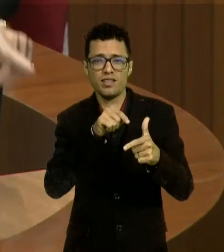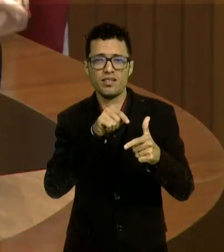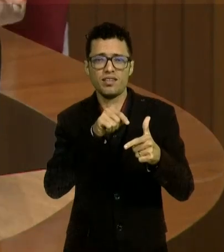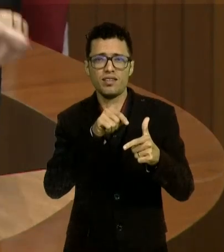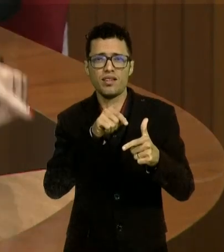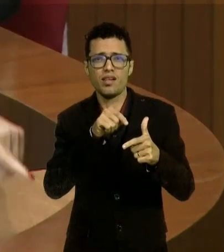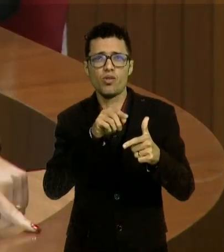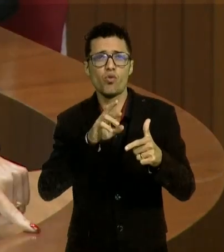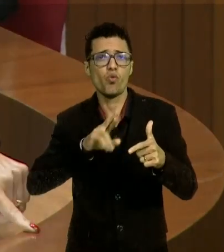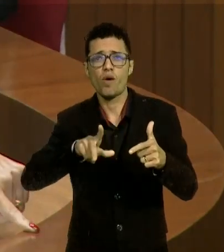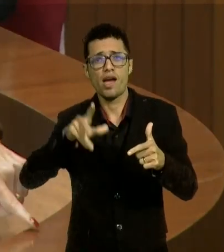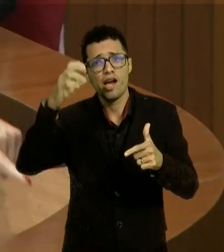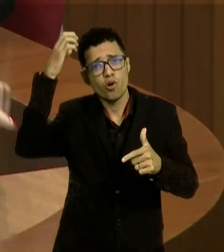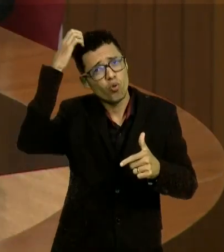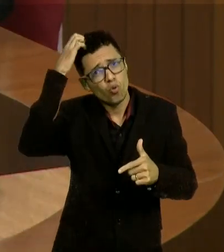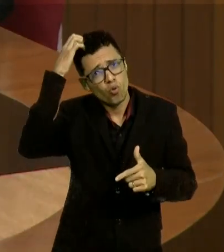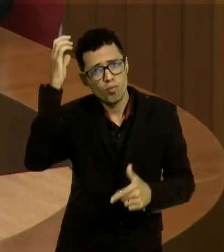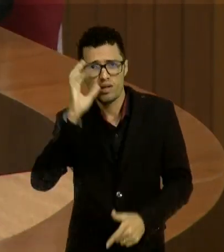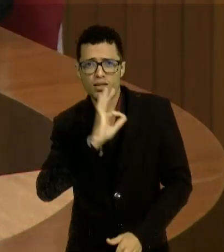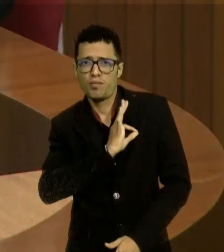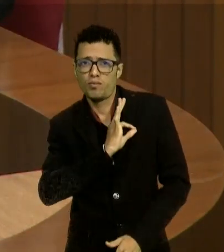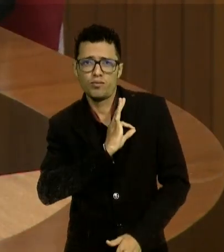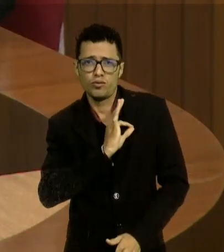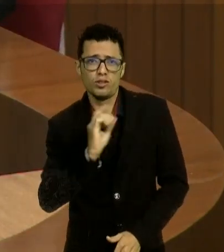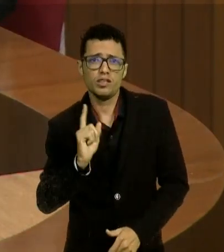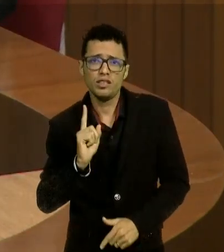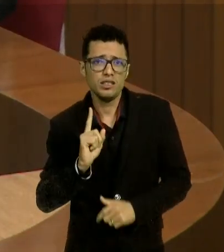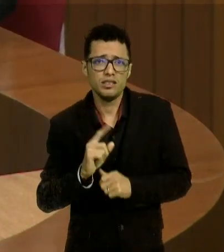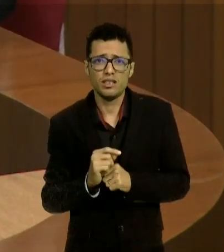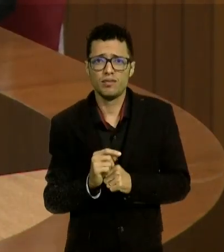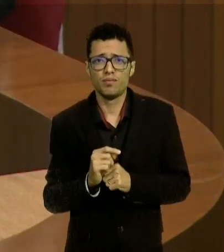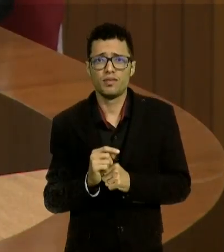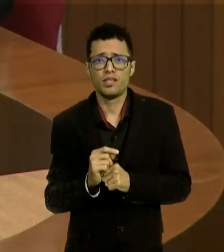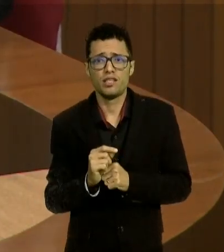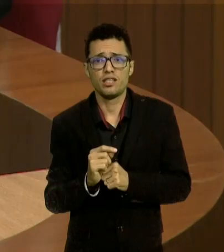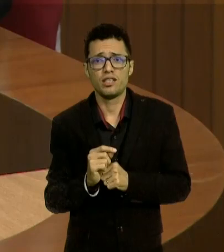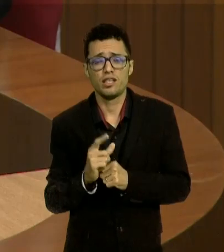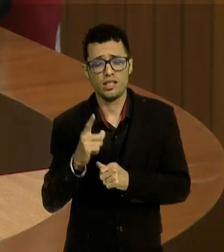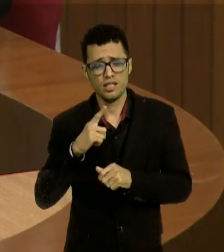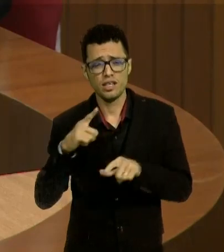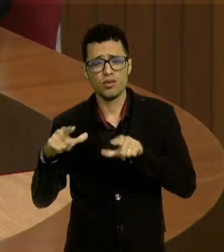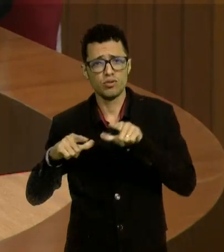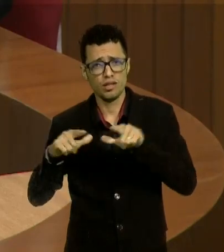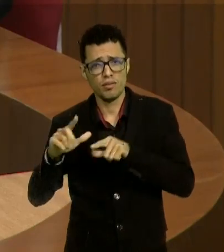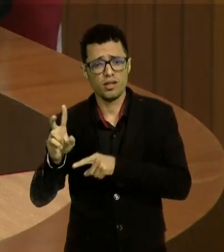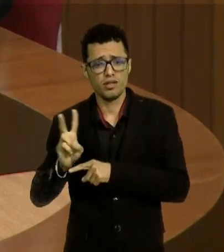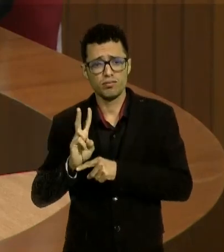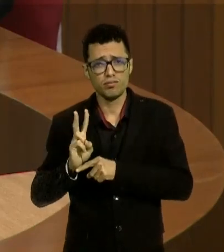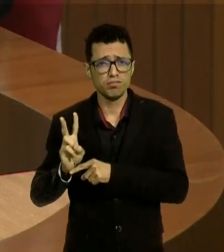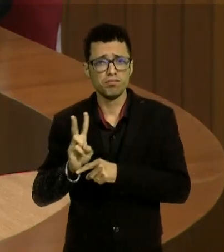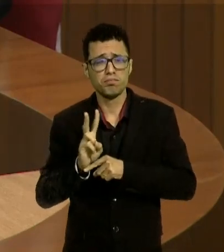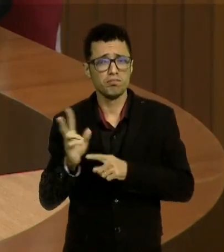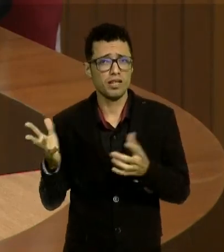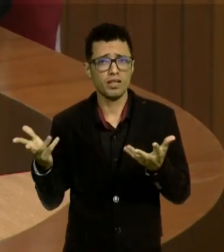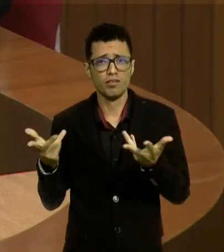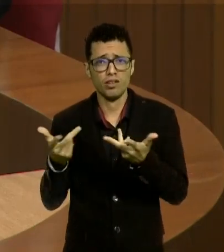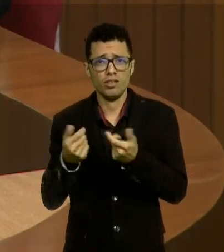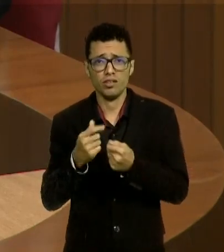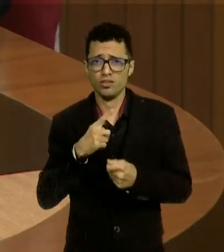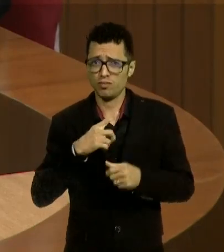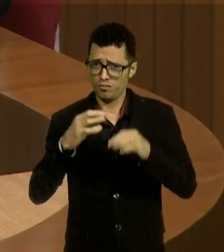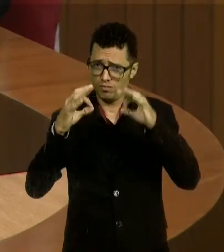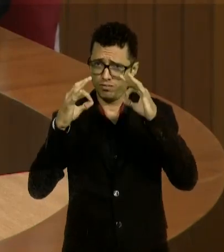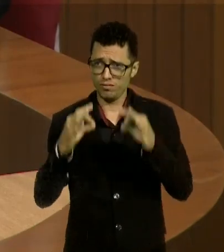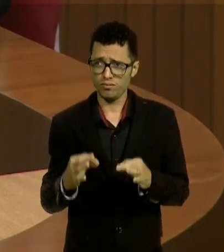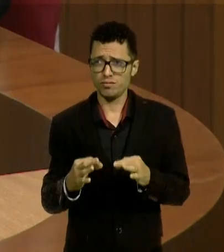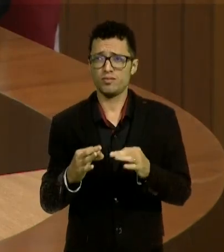nossos PMs, as nossas guardas, que fazem um trabalho brilhante Eu tenho certeza que todos os deputados aqui